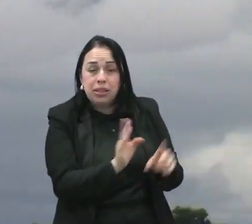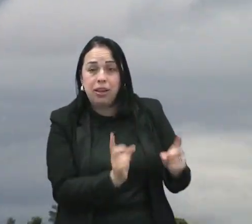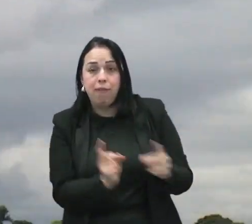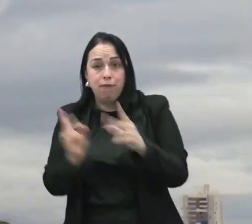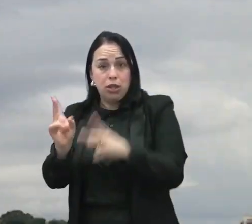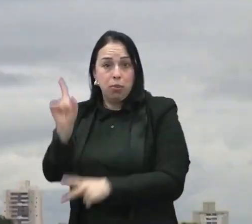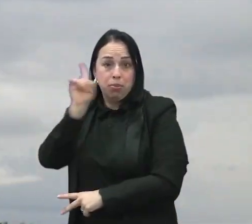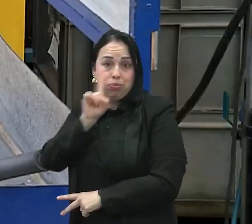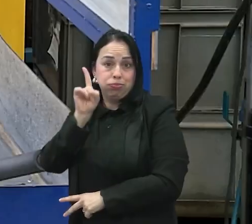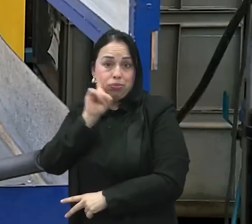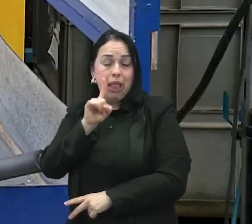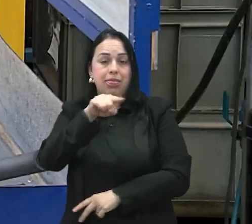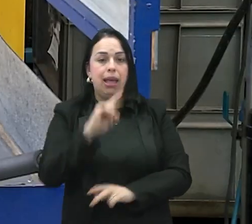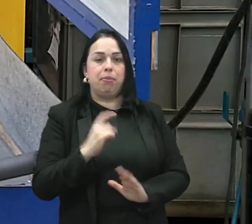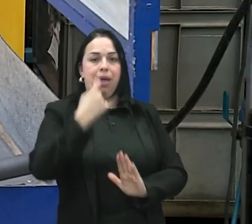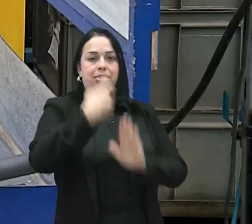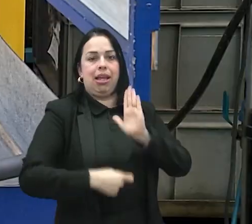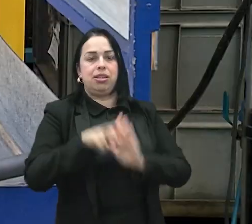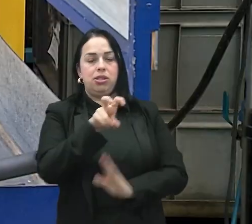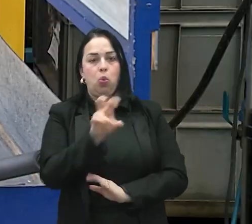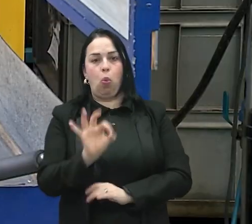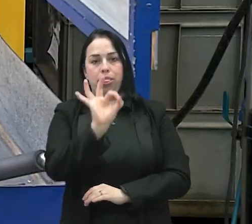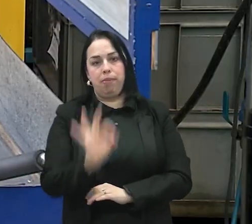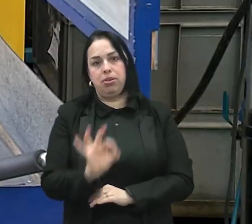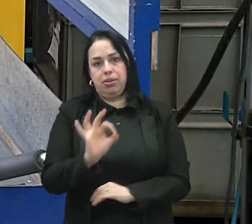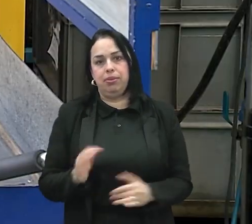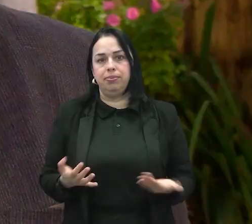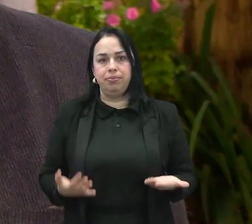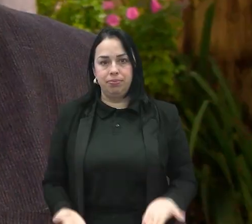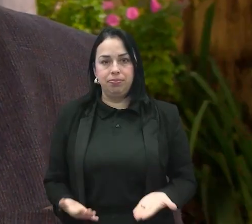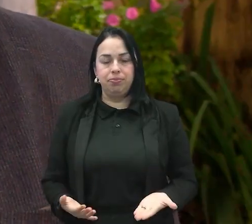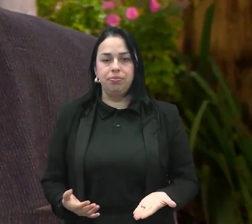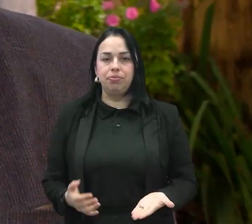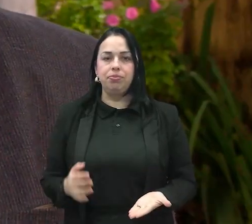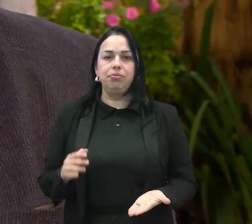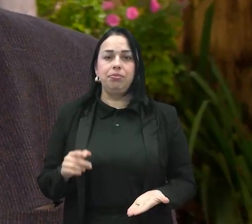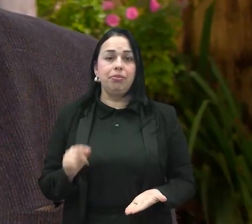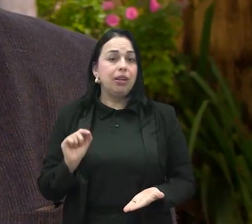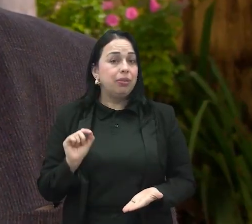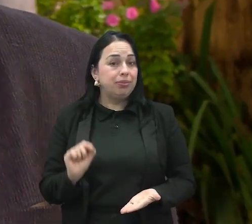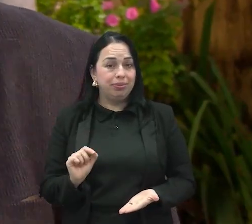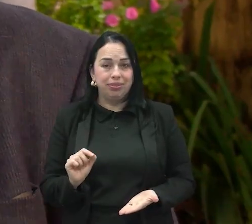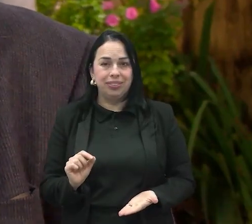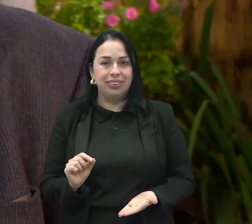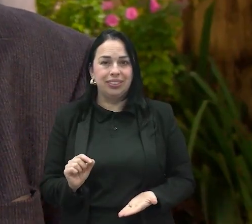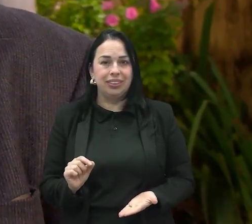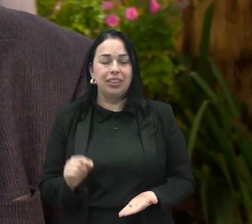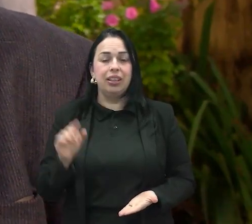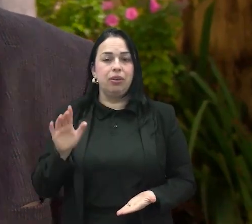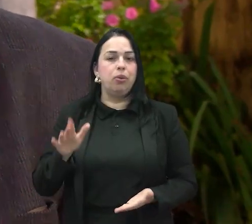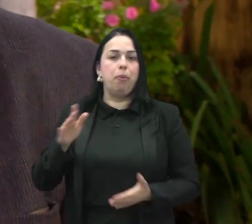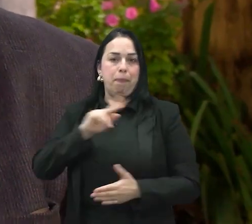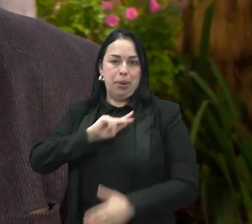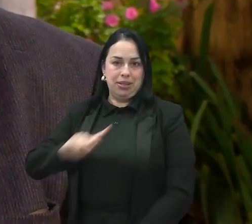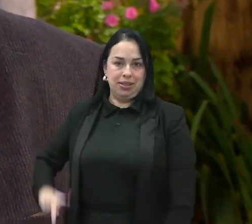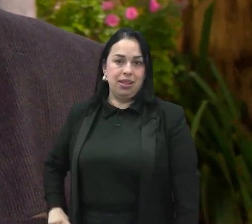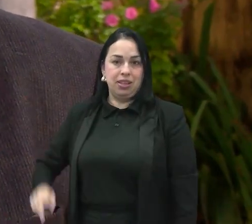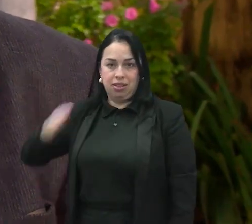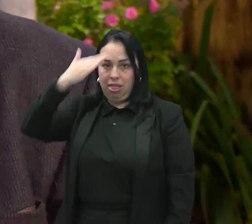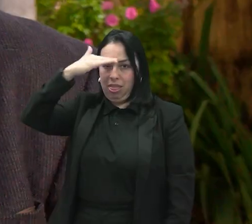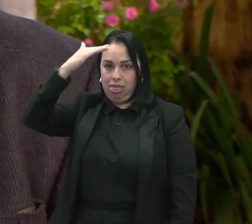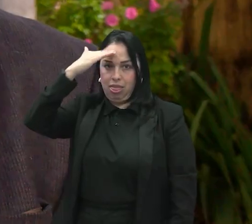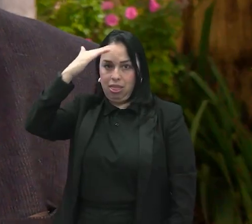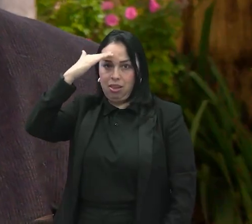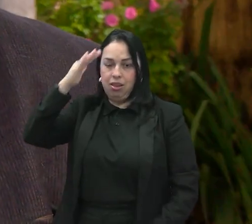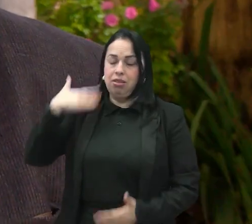para os Estados Unidos serão taxados em 50%. O tarifaço ele tem uma perspectiva mais daquilo que o presidente Trump,